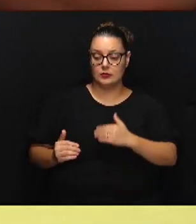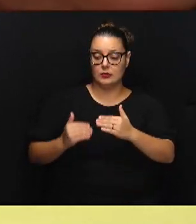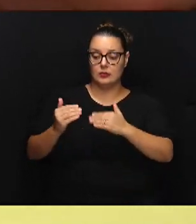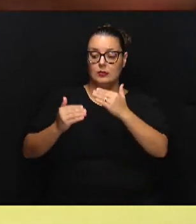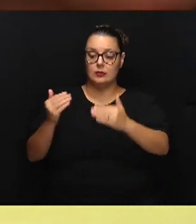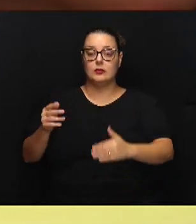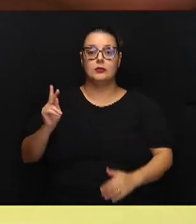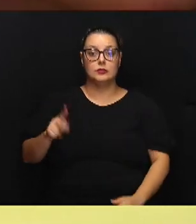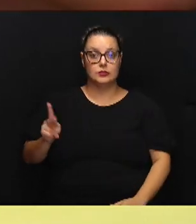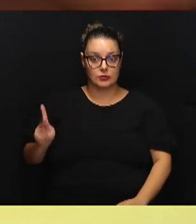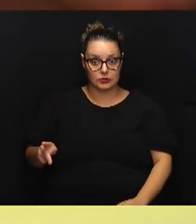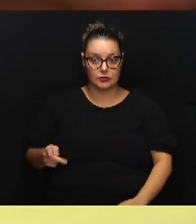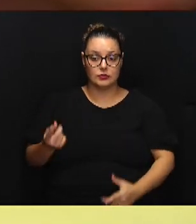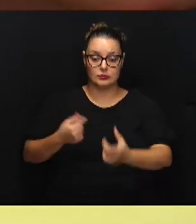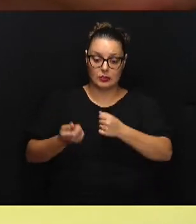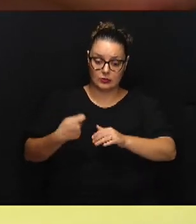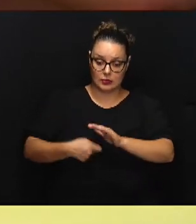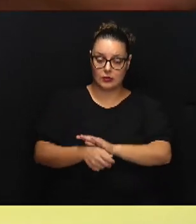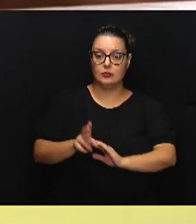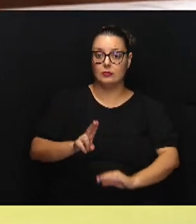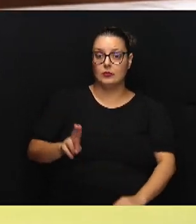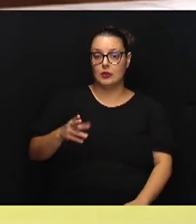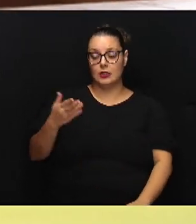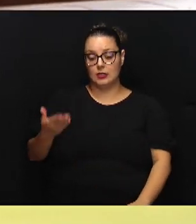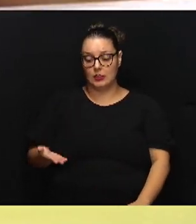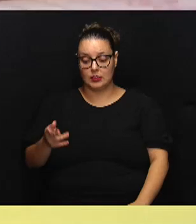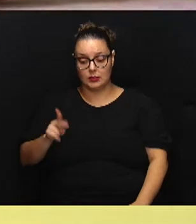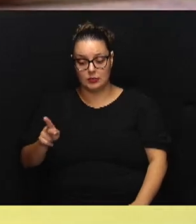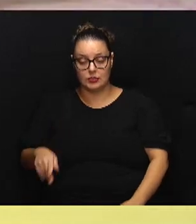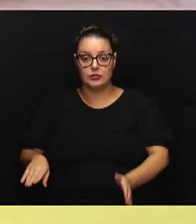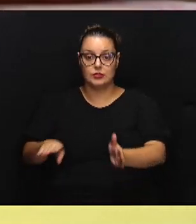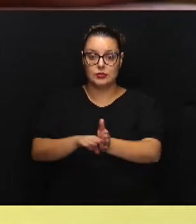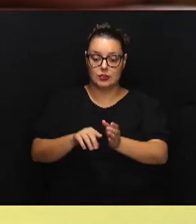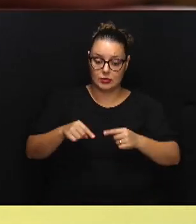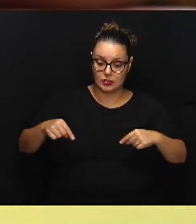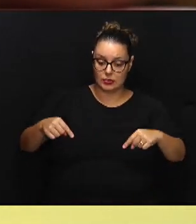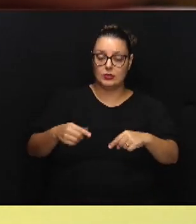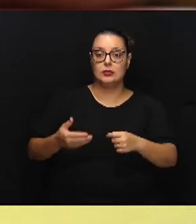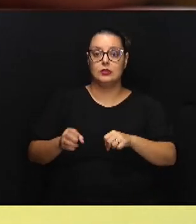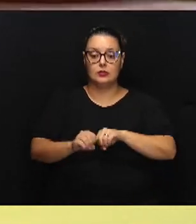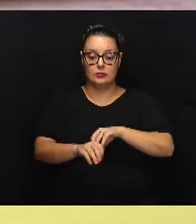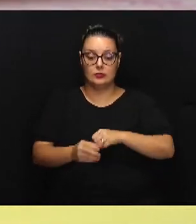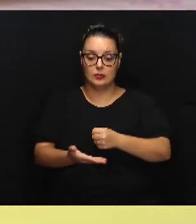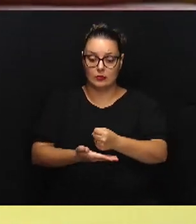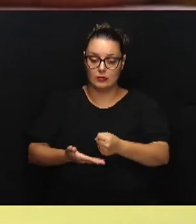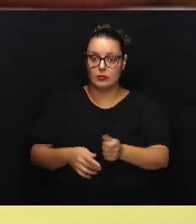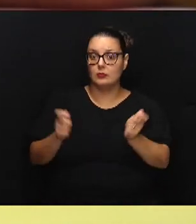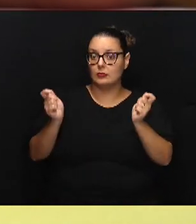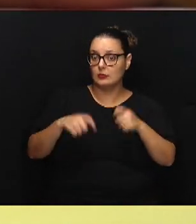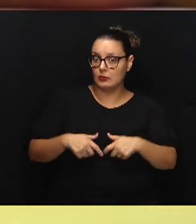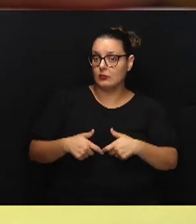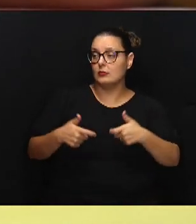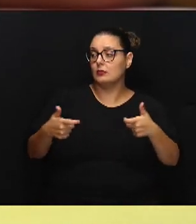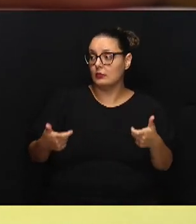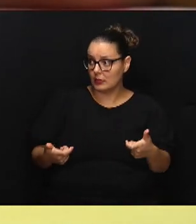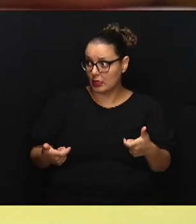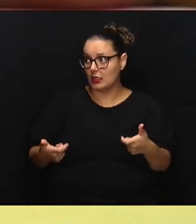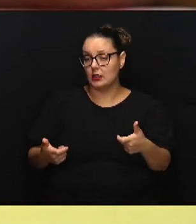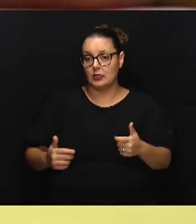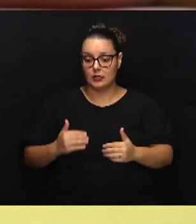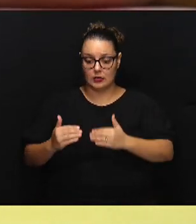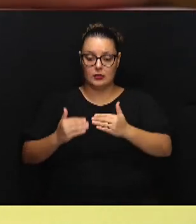do investimento em universidade para que esse docente chegue na sala de aula da educação básica mais capacitado a